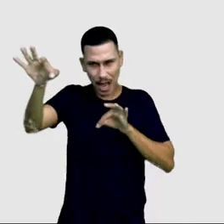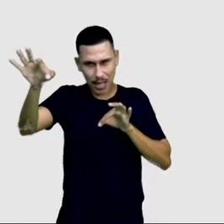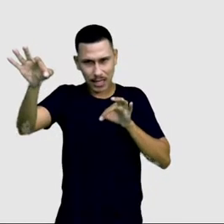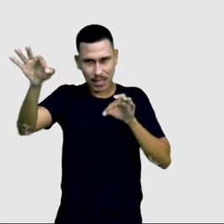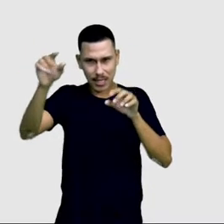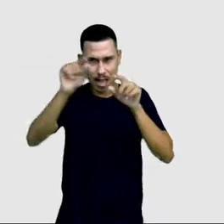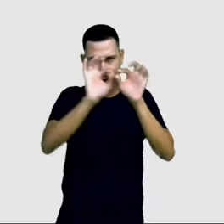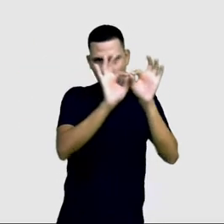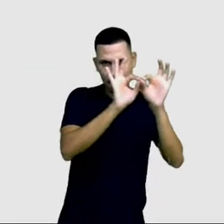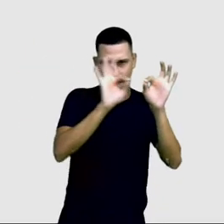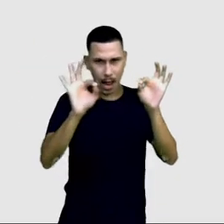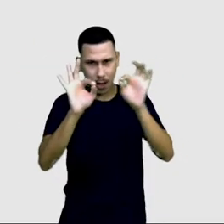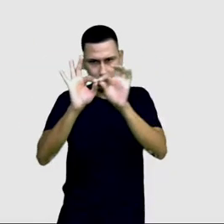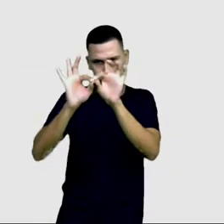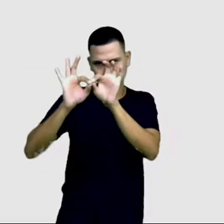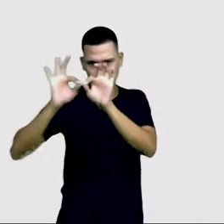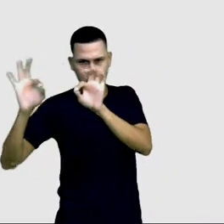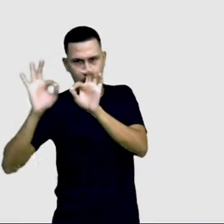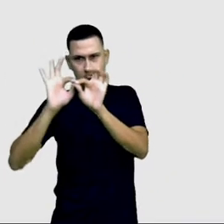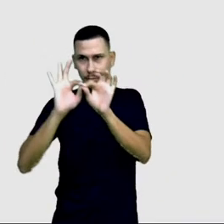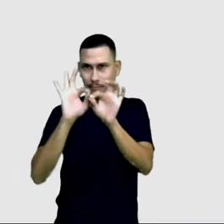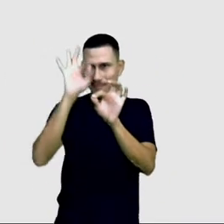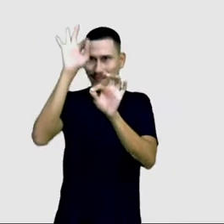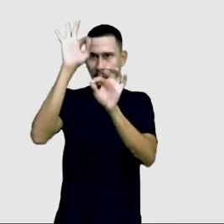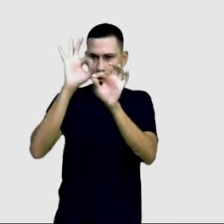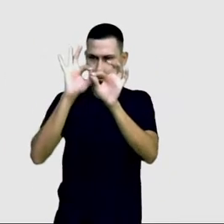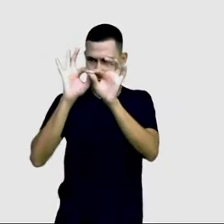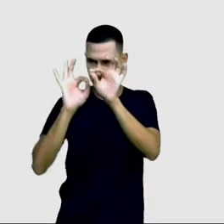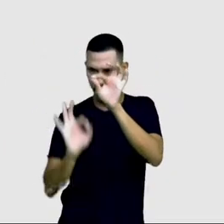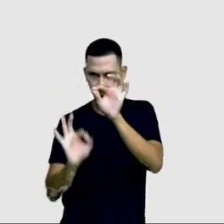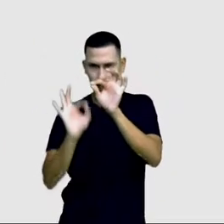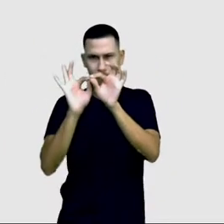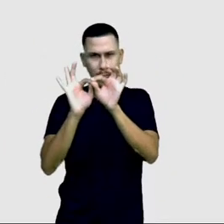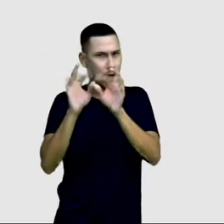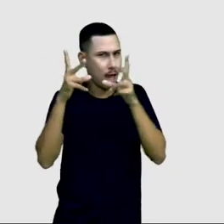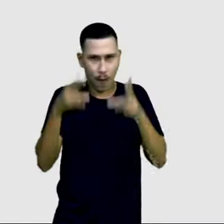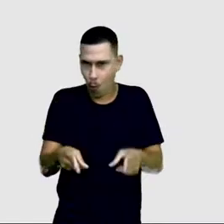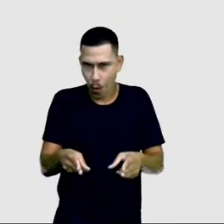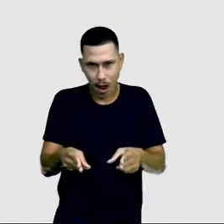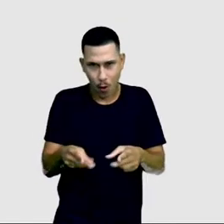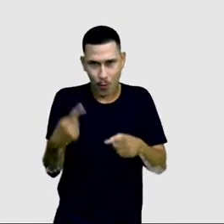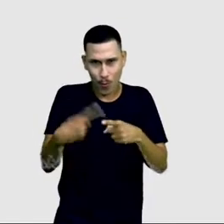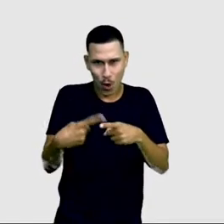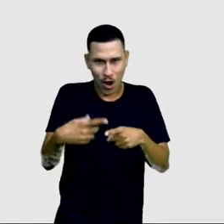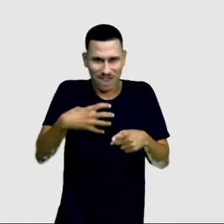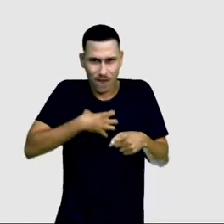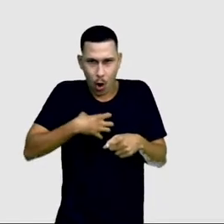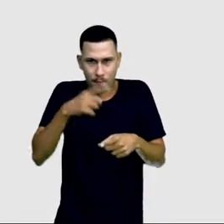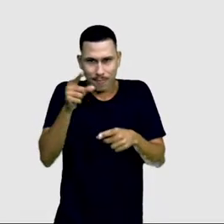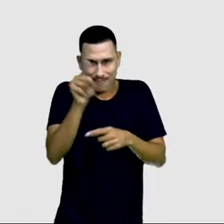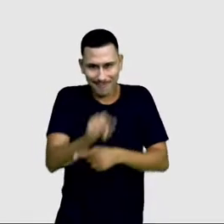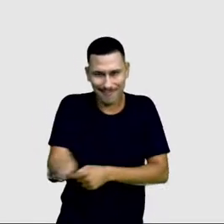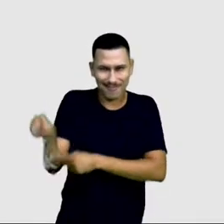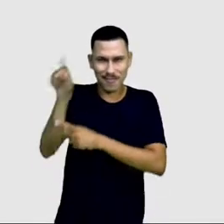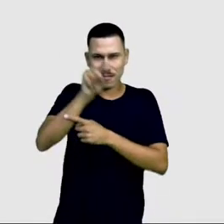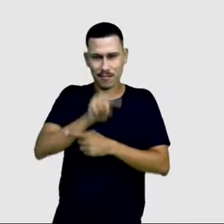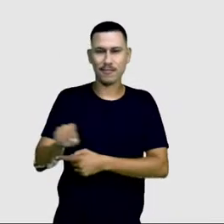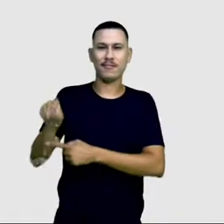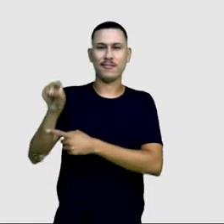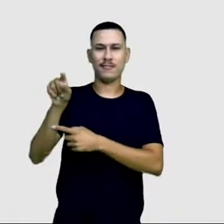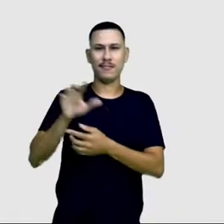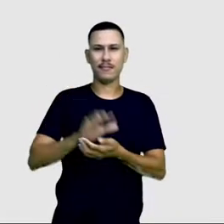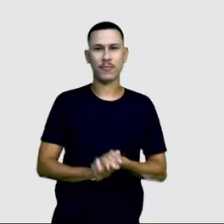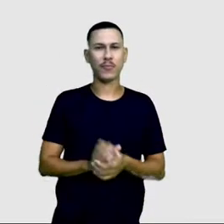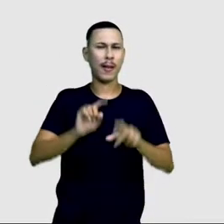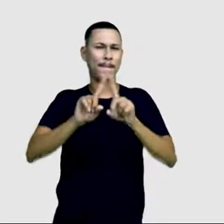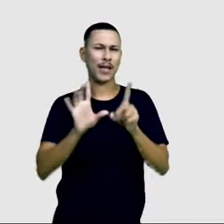a toda a figura. Tá certo? E aí a gente chama isso de formato circular. Só que o formato circular,